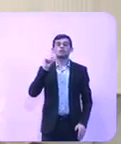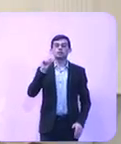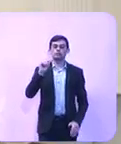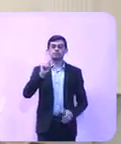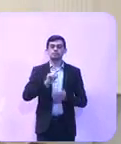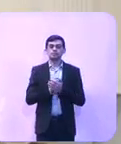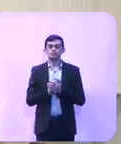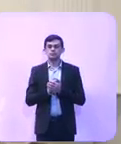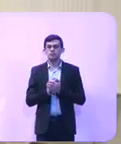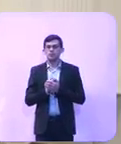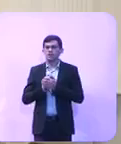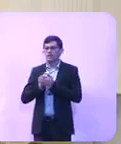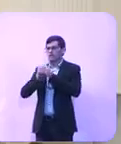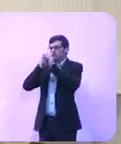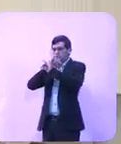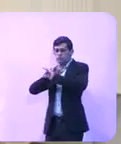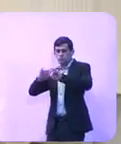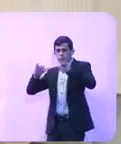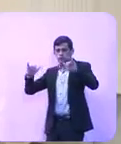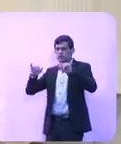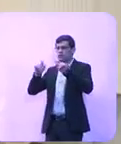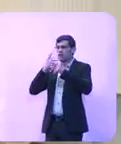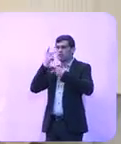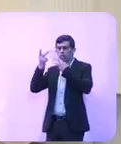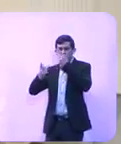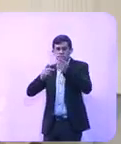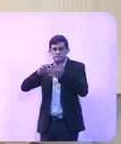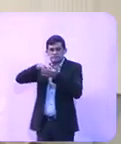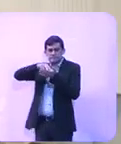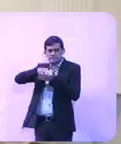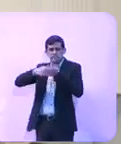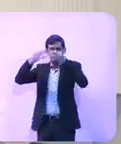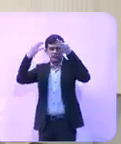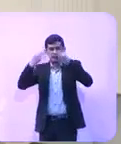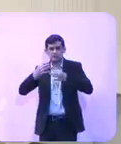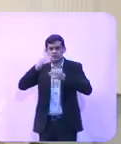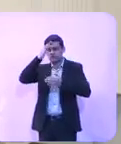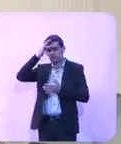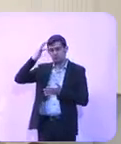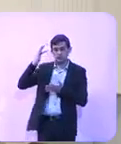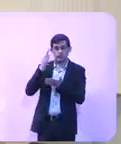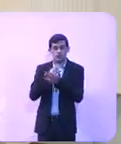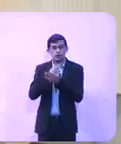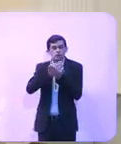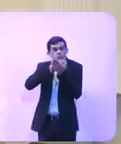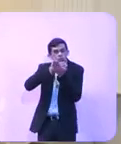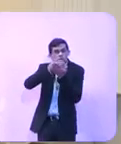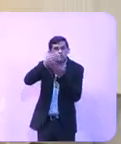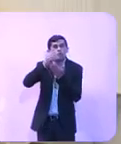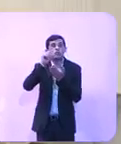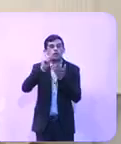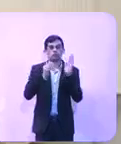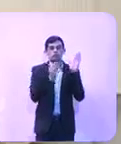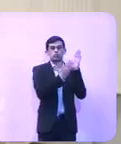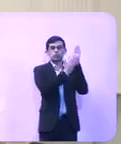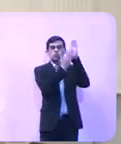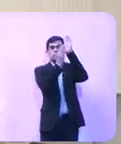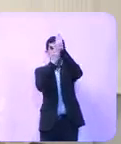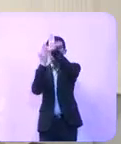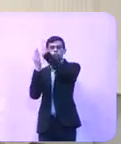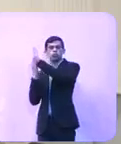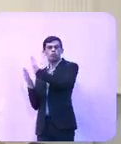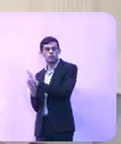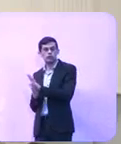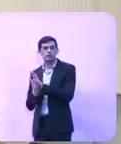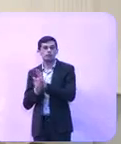que as declarações ou as afirmações de fé começavam com louvor. E o louvor